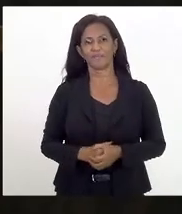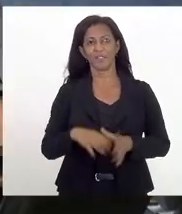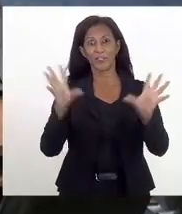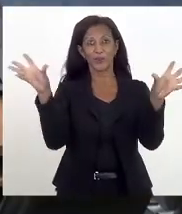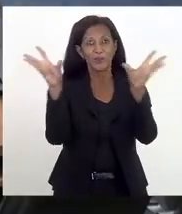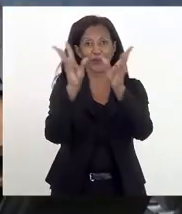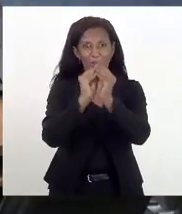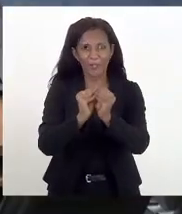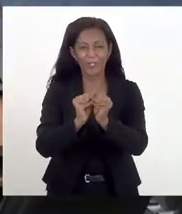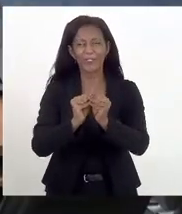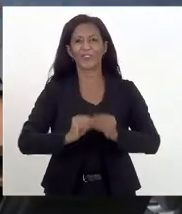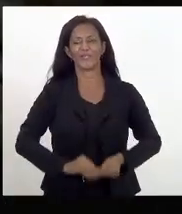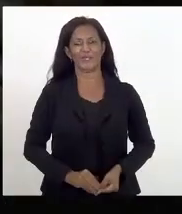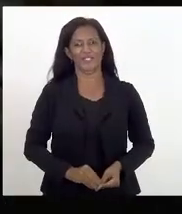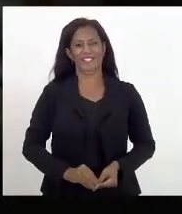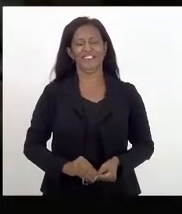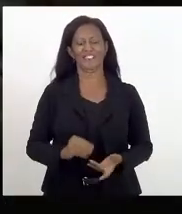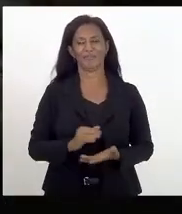agradeço